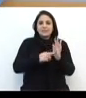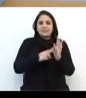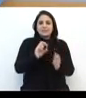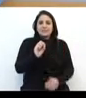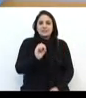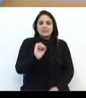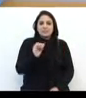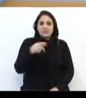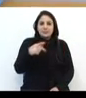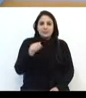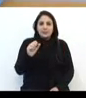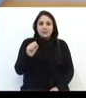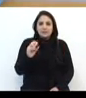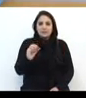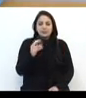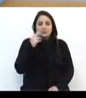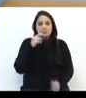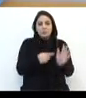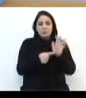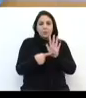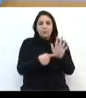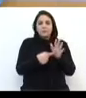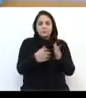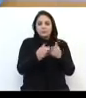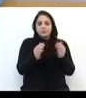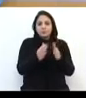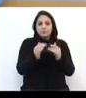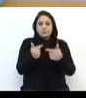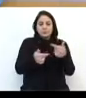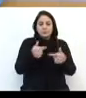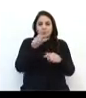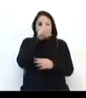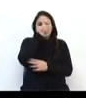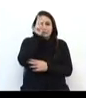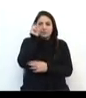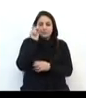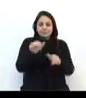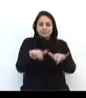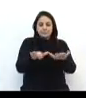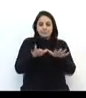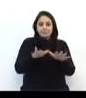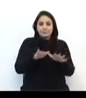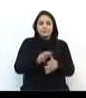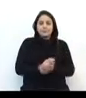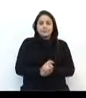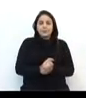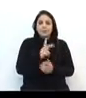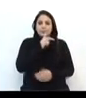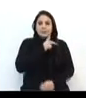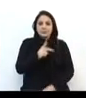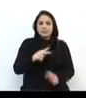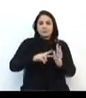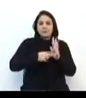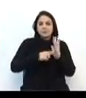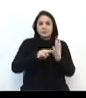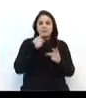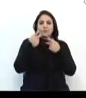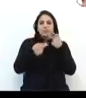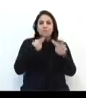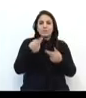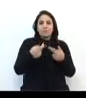apresenta reivindicações dos servidores municipais na Tribuna Popular. O presidente do sindicato falou da necessidade